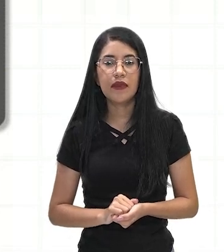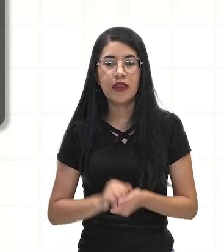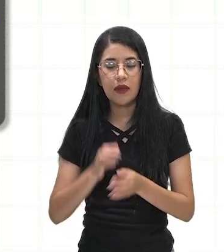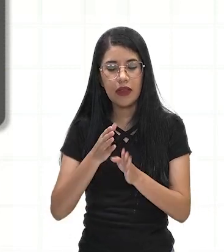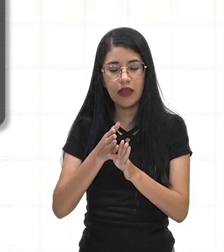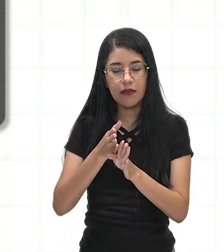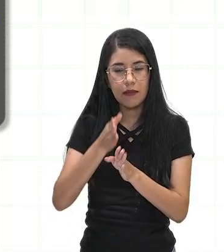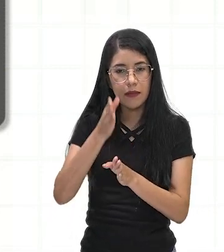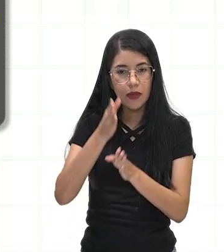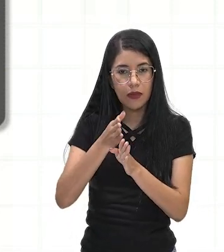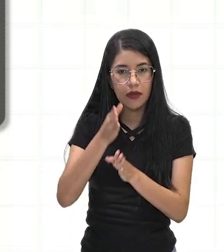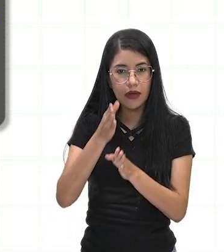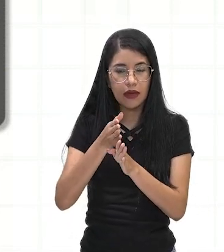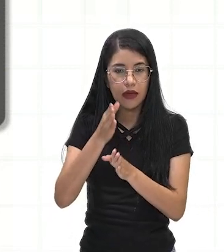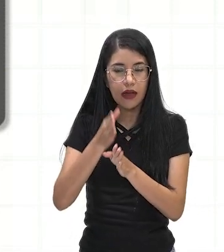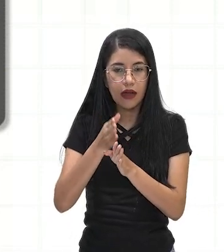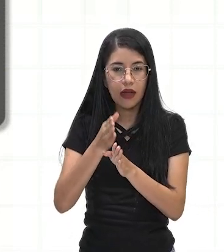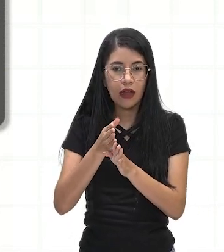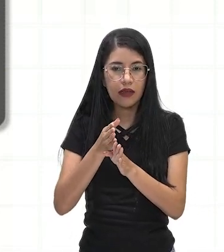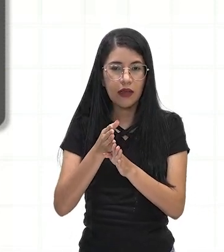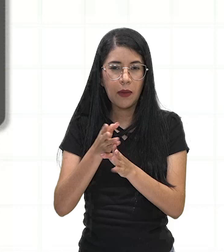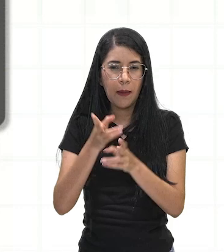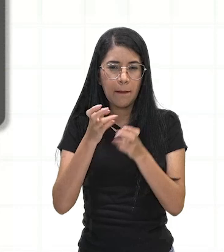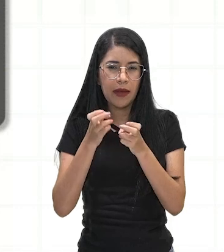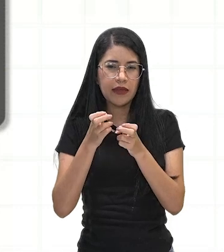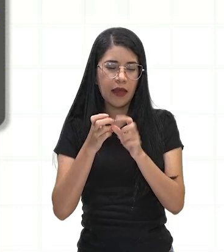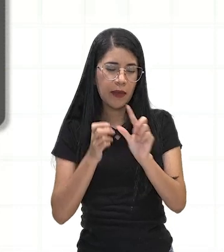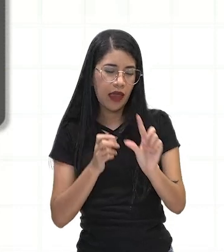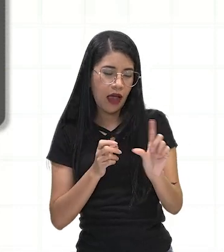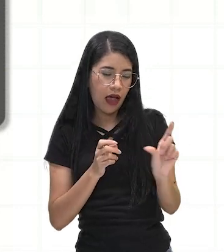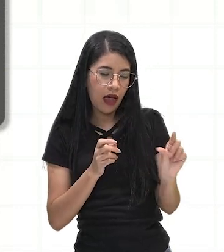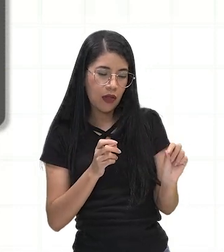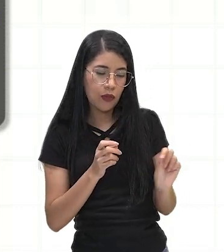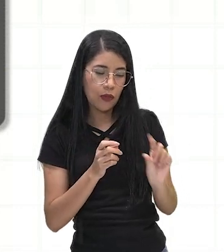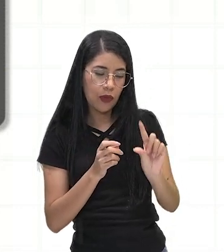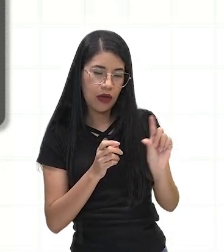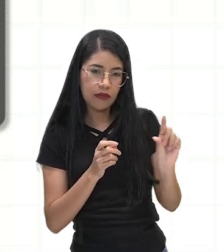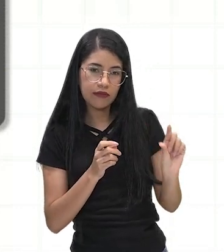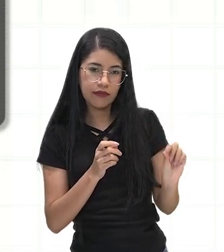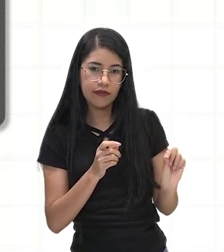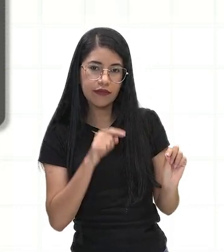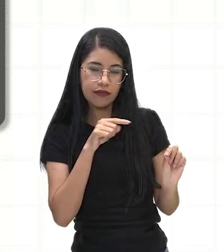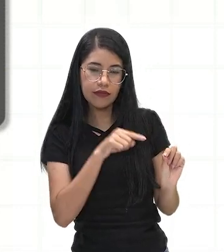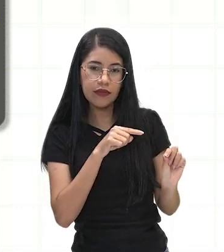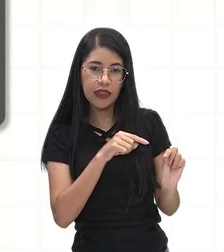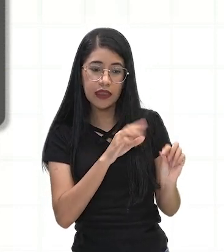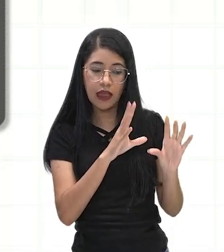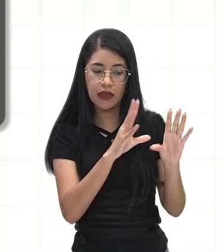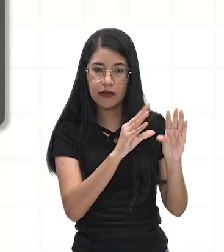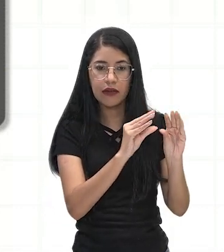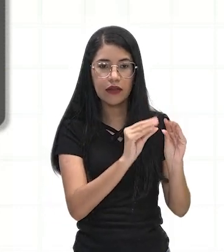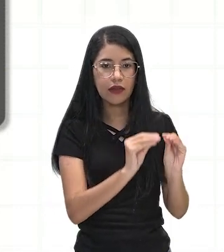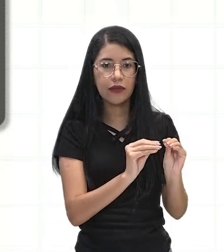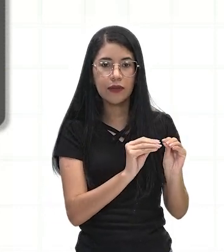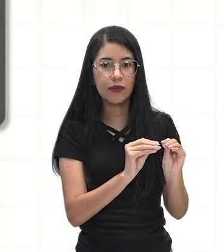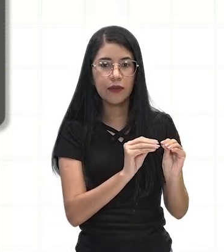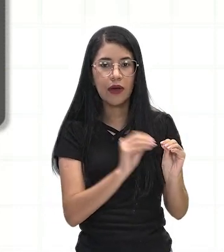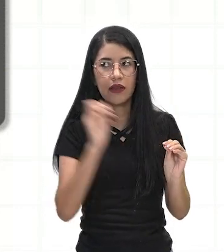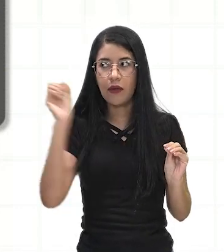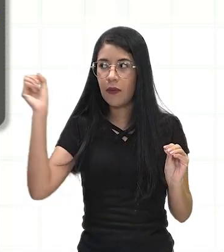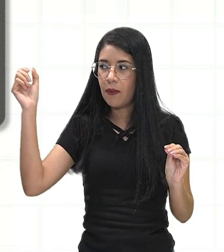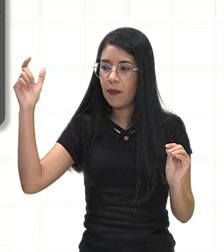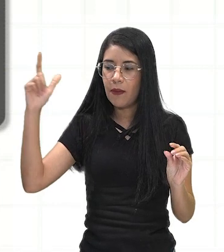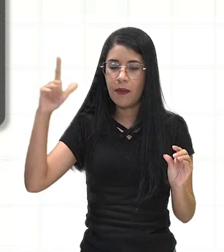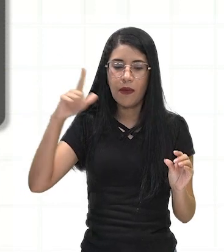um certo bloqueio. Olha onde a Lua está posicionada, justamente nessa parte aqui que está na sombra, né? Então aqui não está chegando a